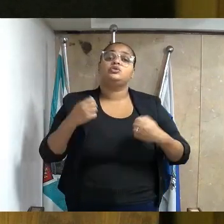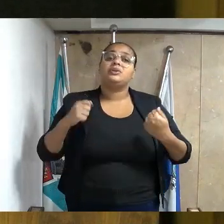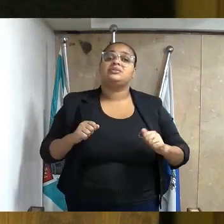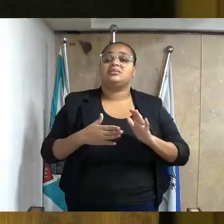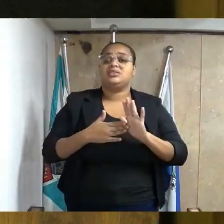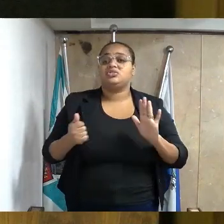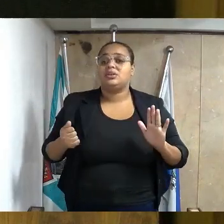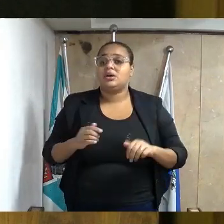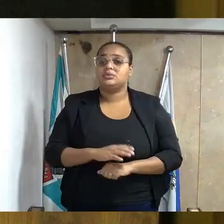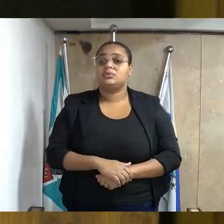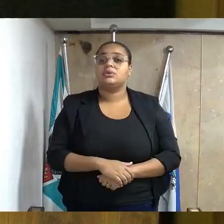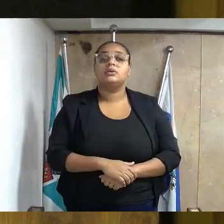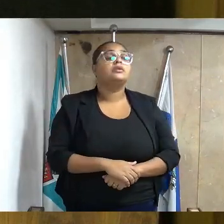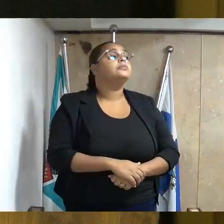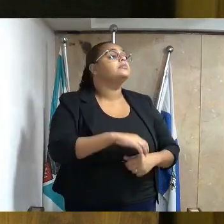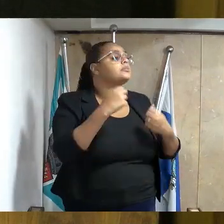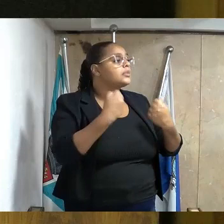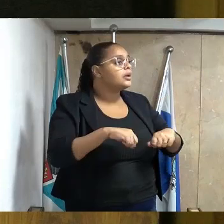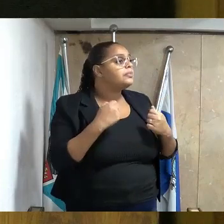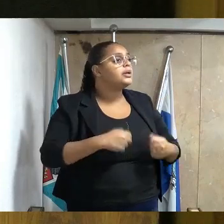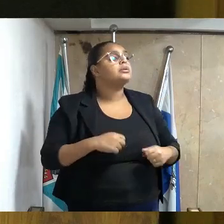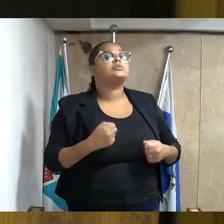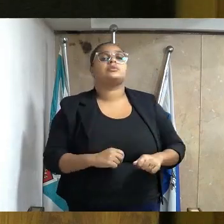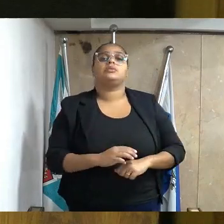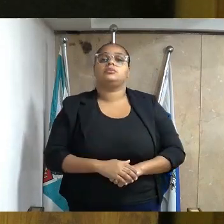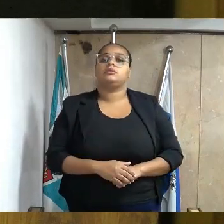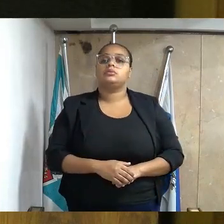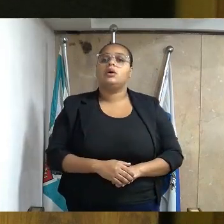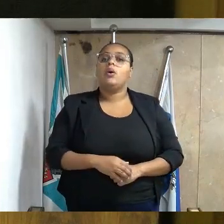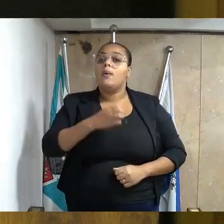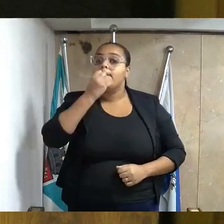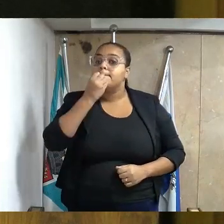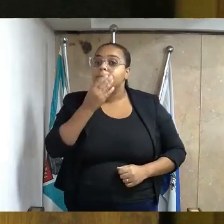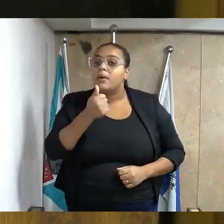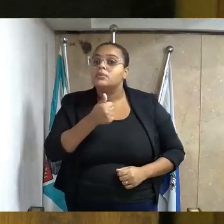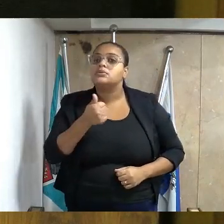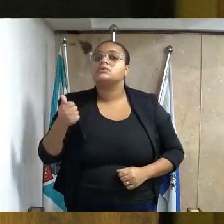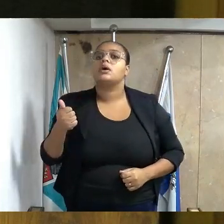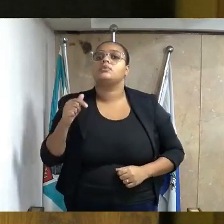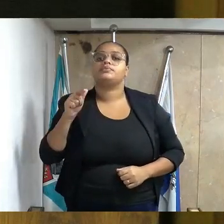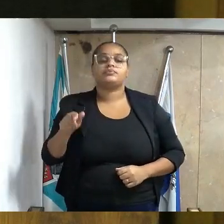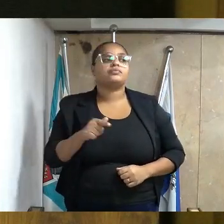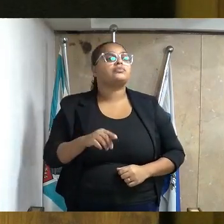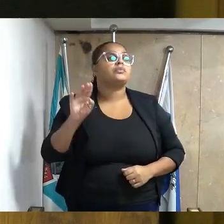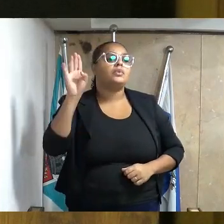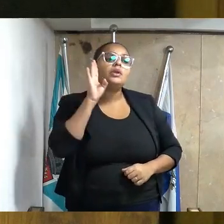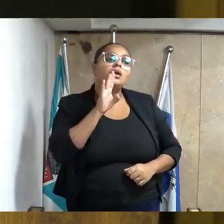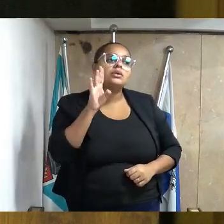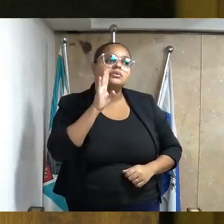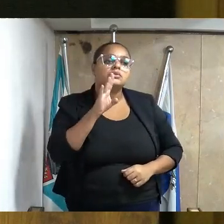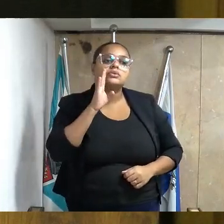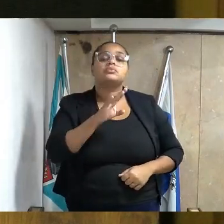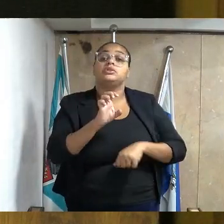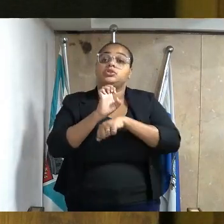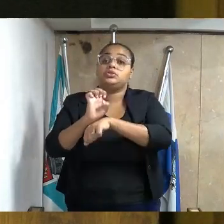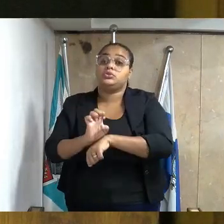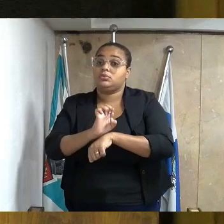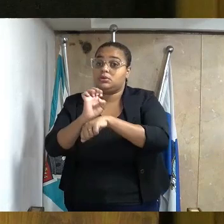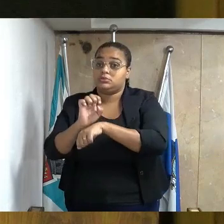recolhido, mas precisa prevalecer o bom senso, o devido processo legal. O